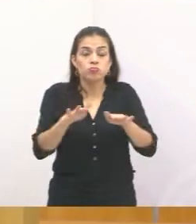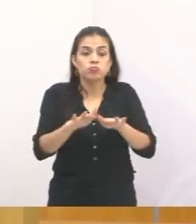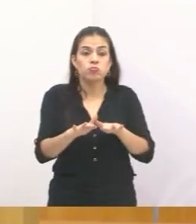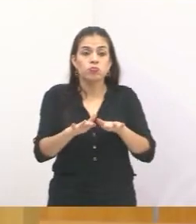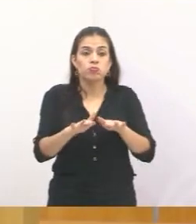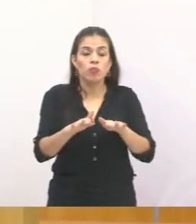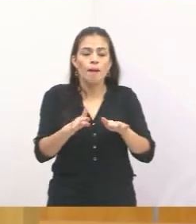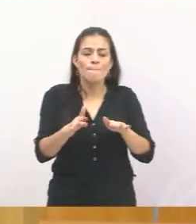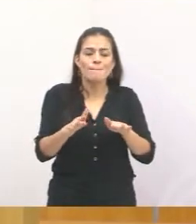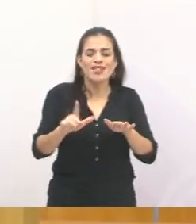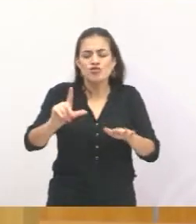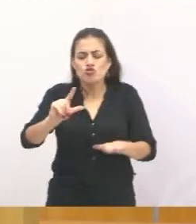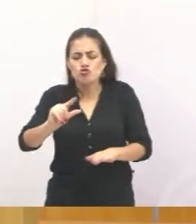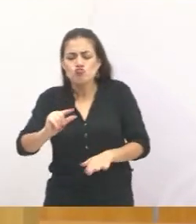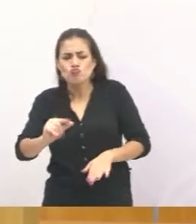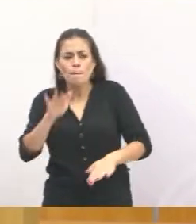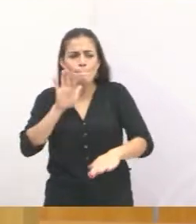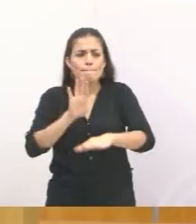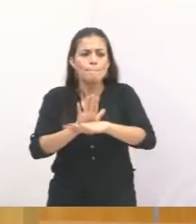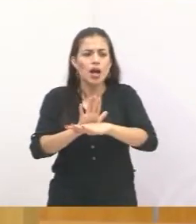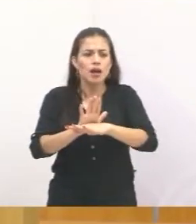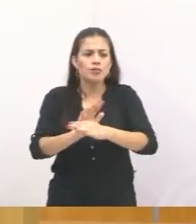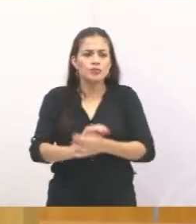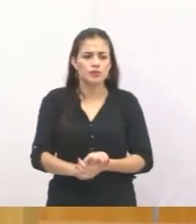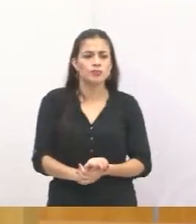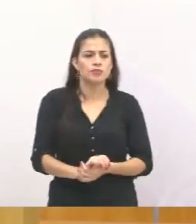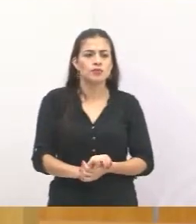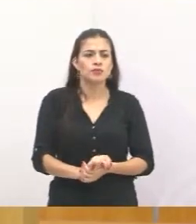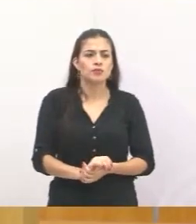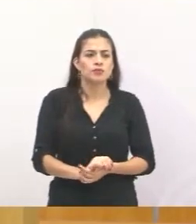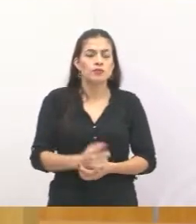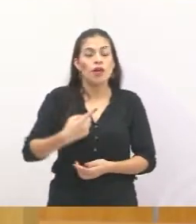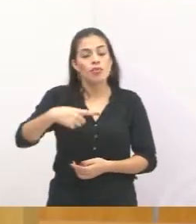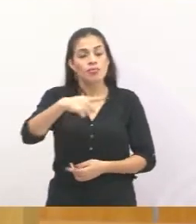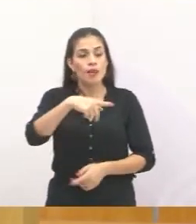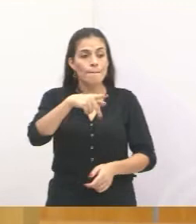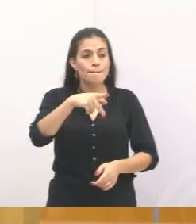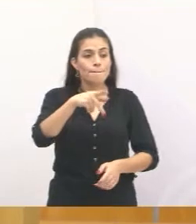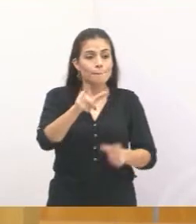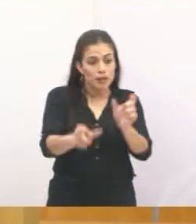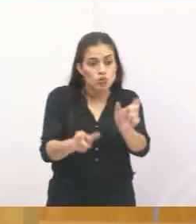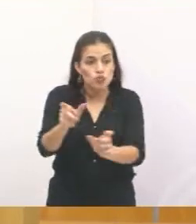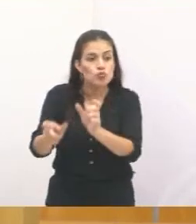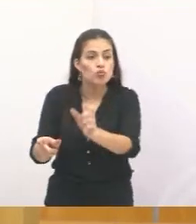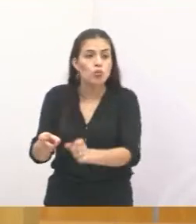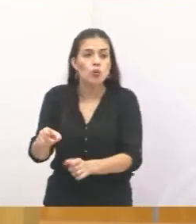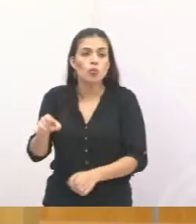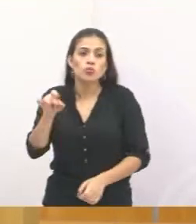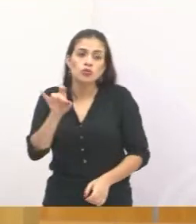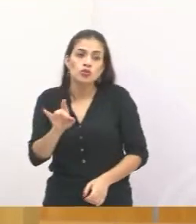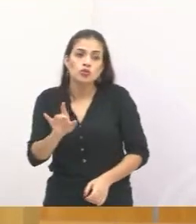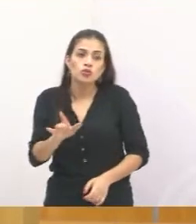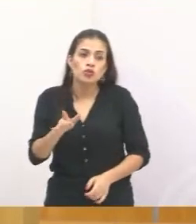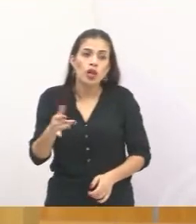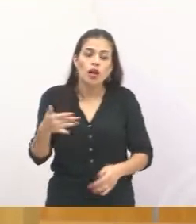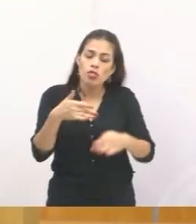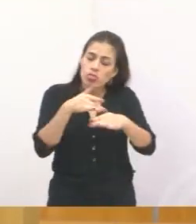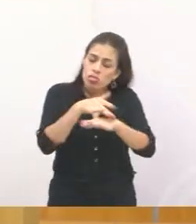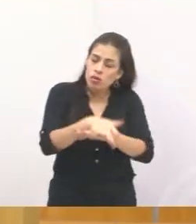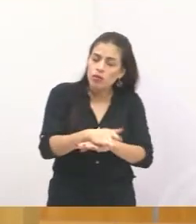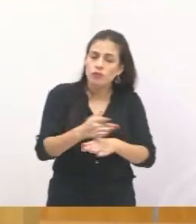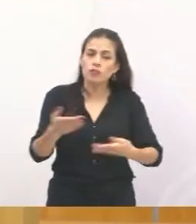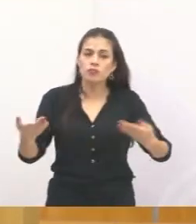vêm amenizar para que as pessoas que já estão dentro do serviço público